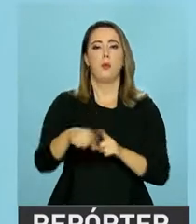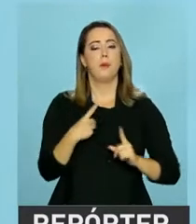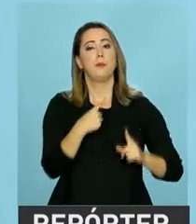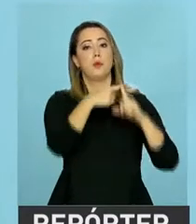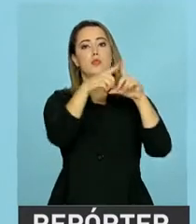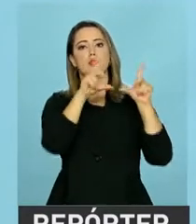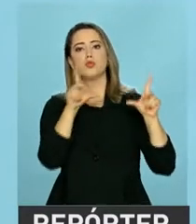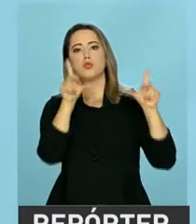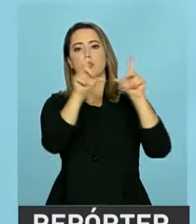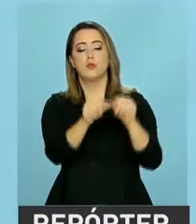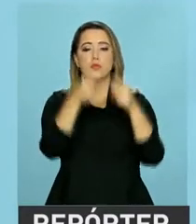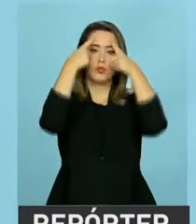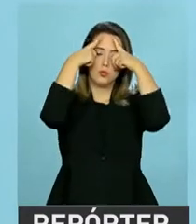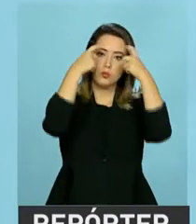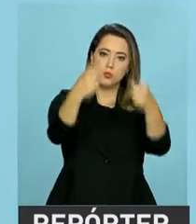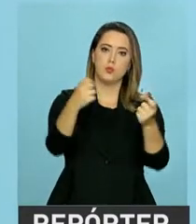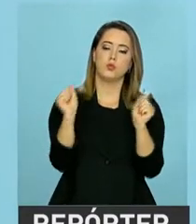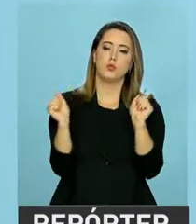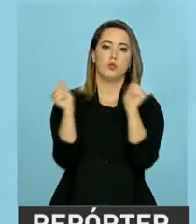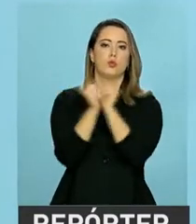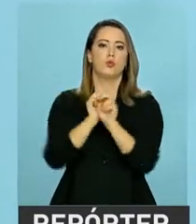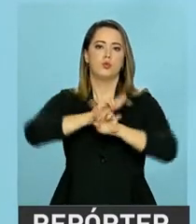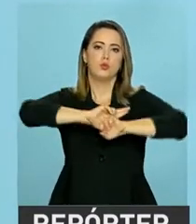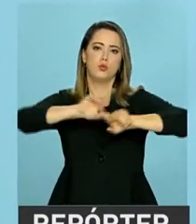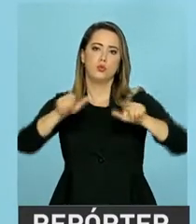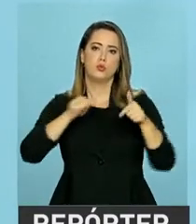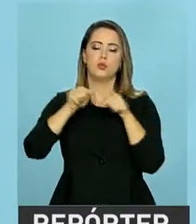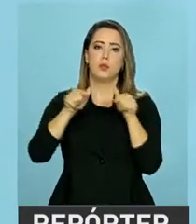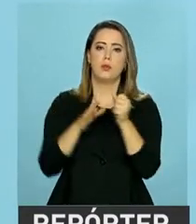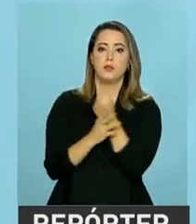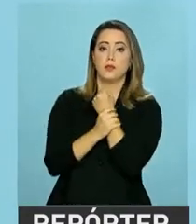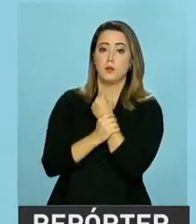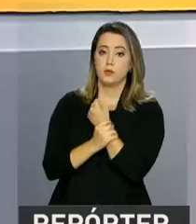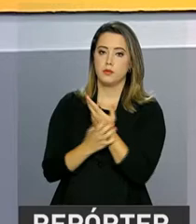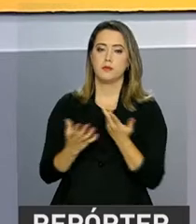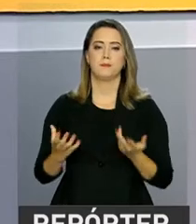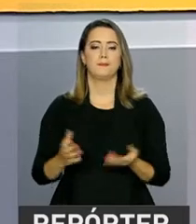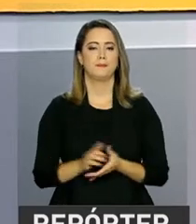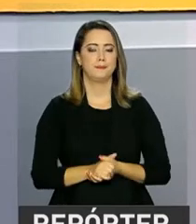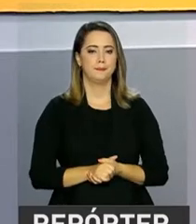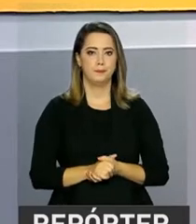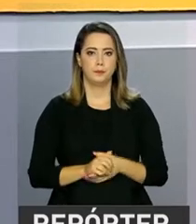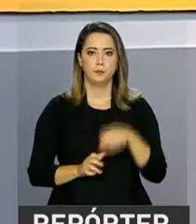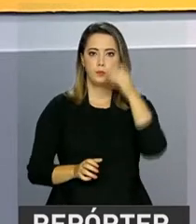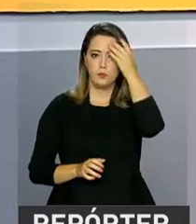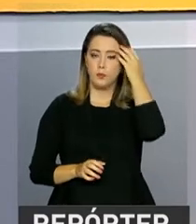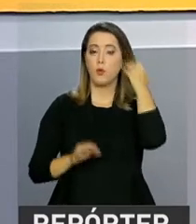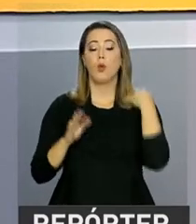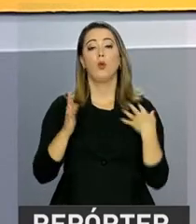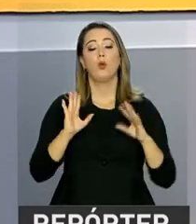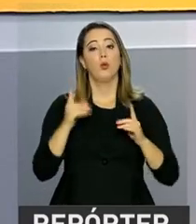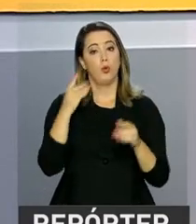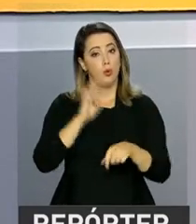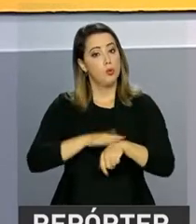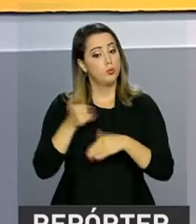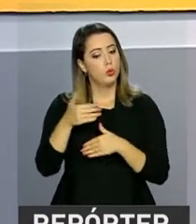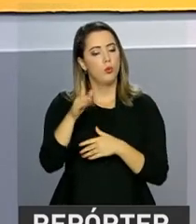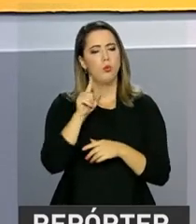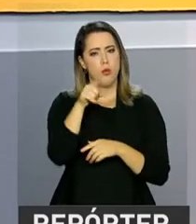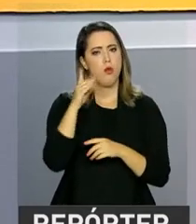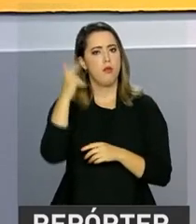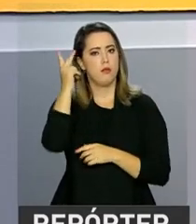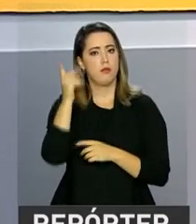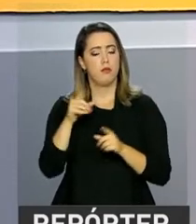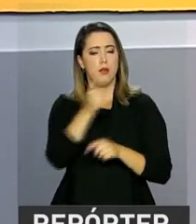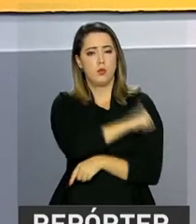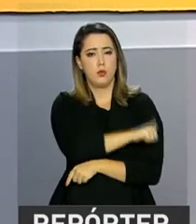a reduzir a violência junto com as operações de segurança pública. Ainda durante o lançamento do Programa Emergencial de